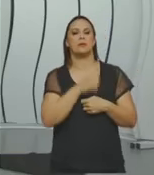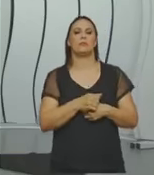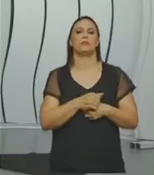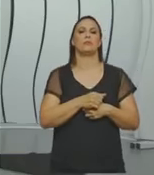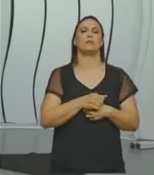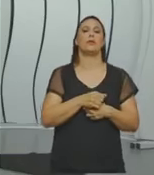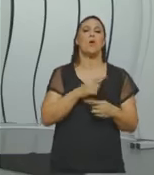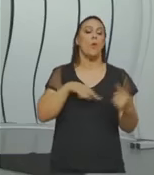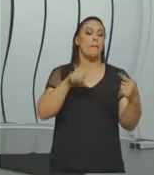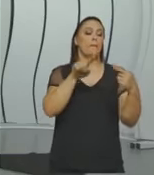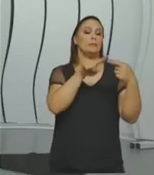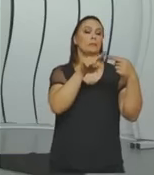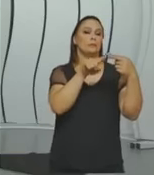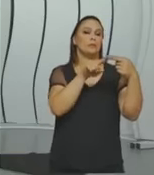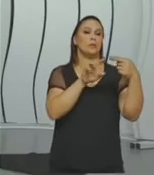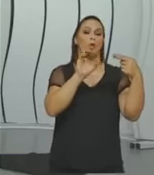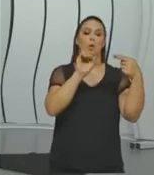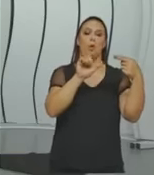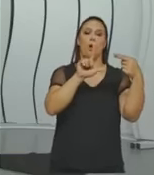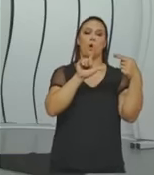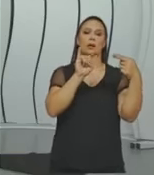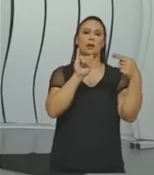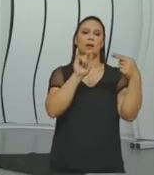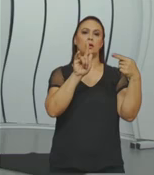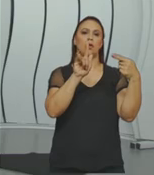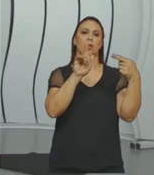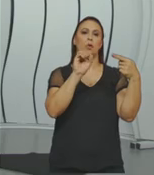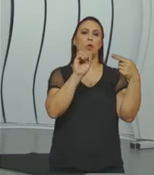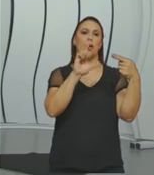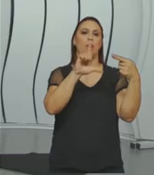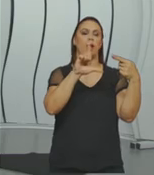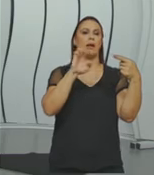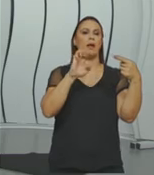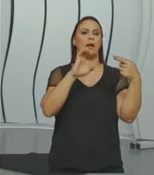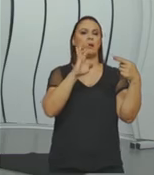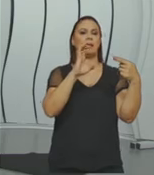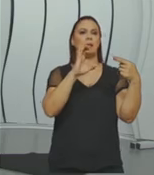oligolécito, vamos lá,